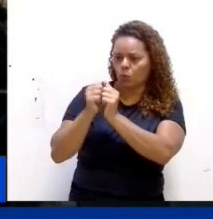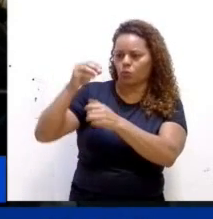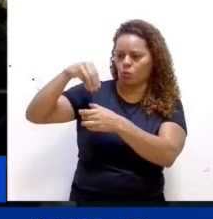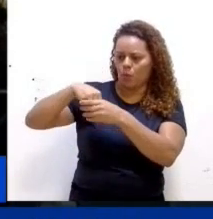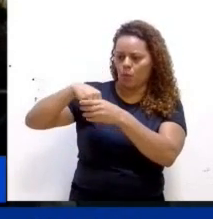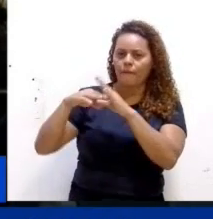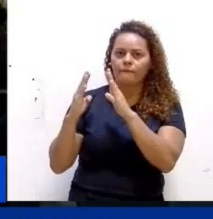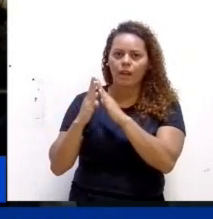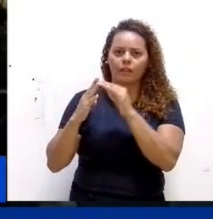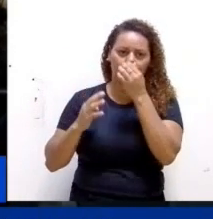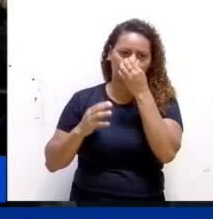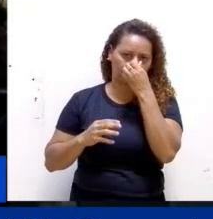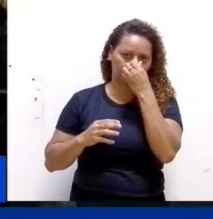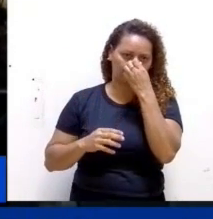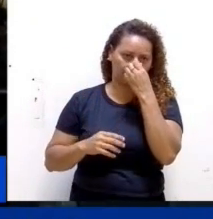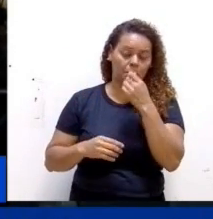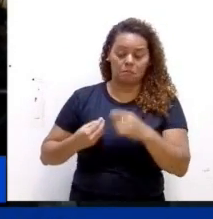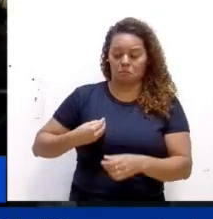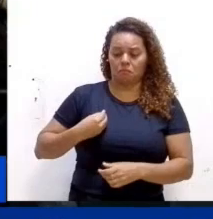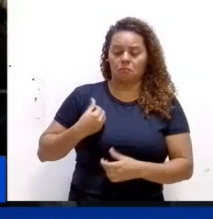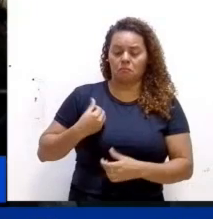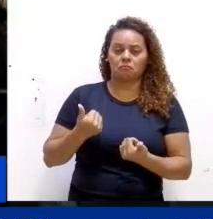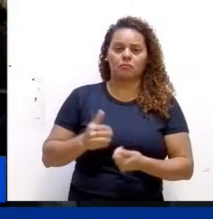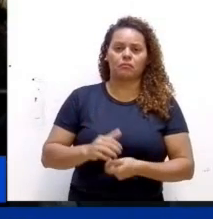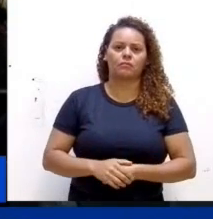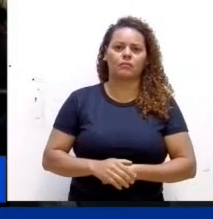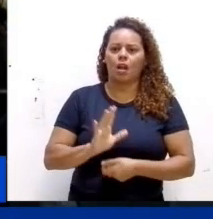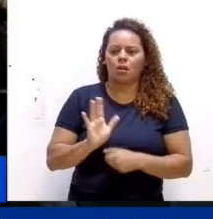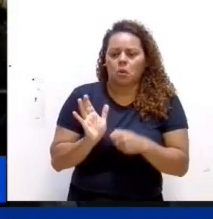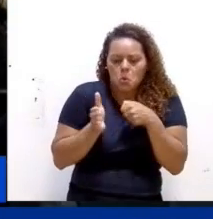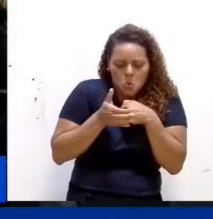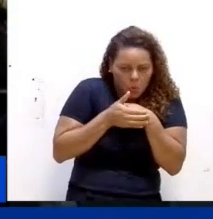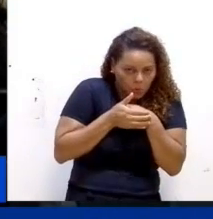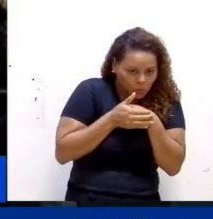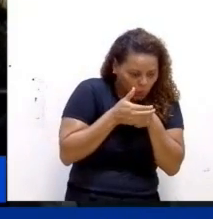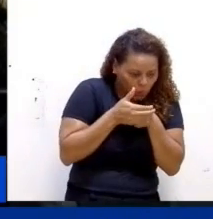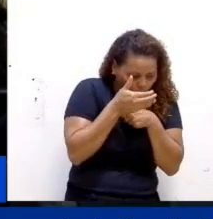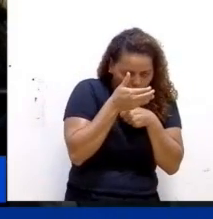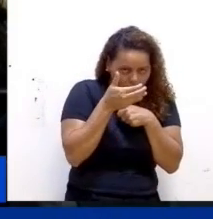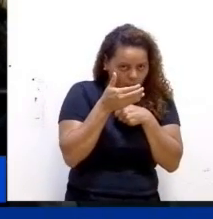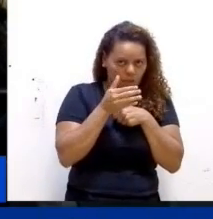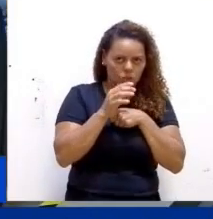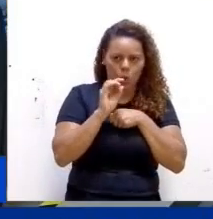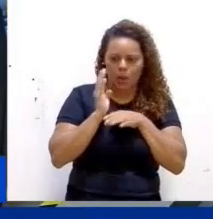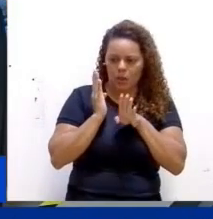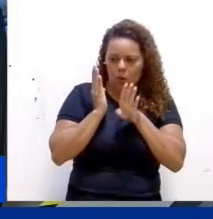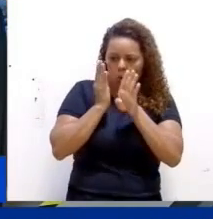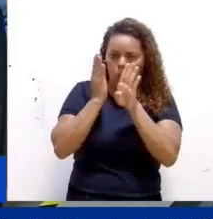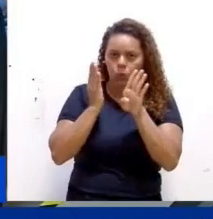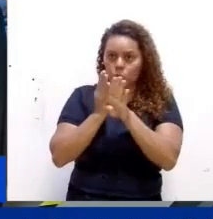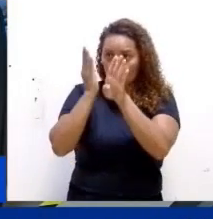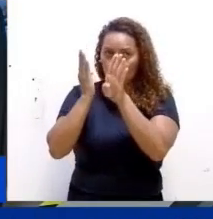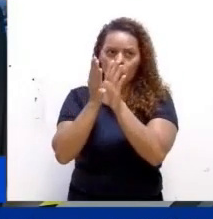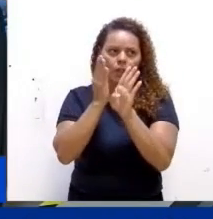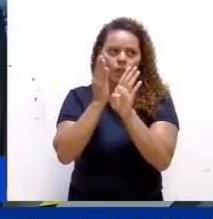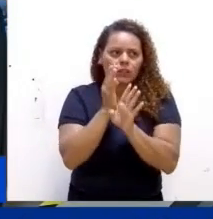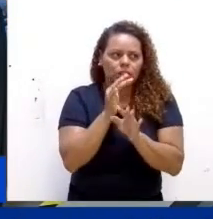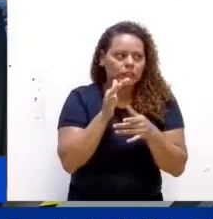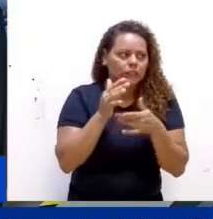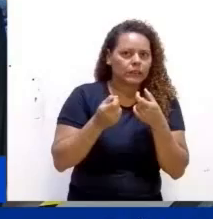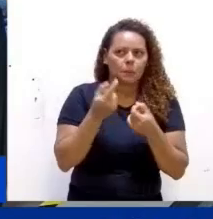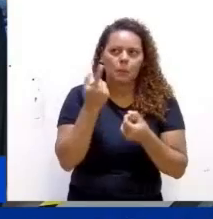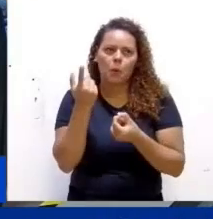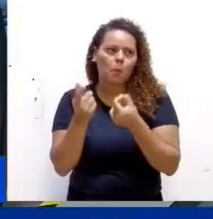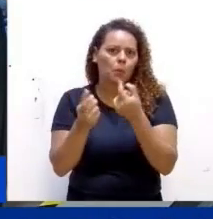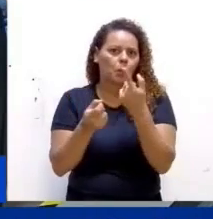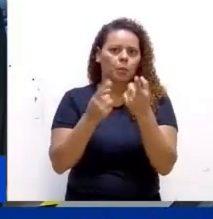Tem convivência pública, não é as escondidas, alguns encontros isolados, encontros